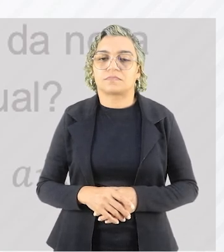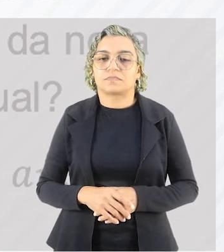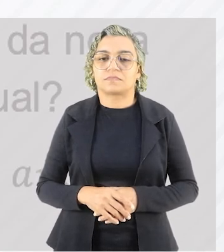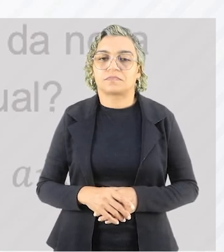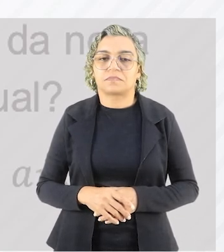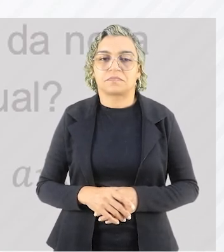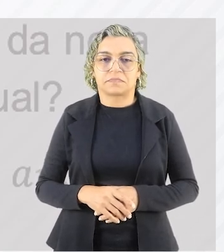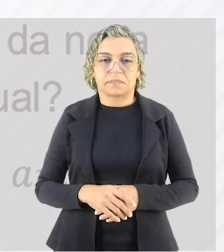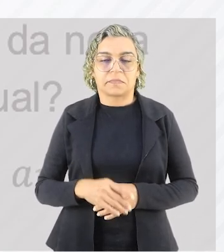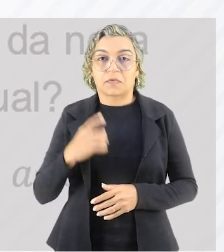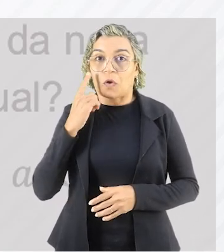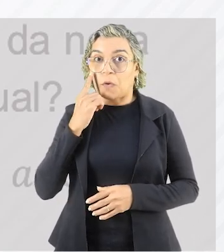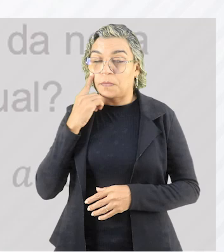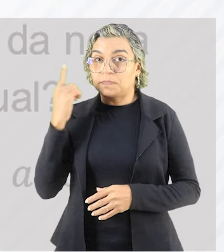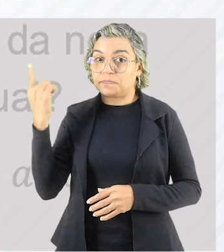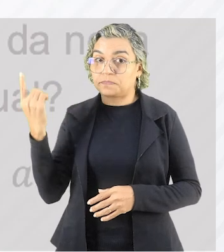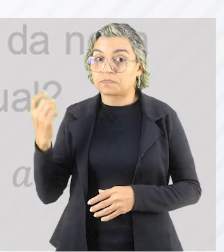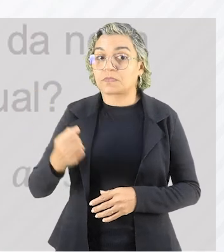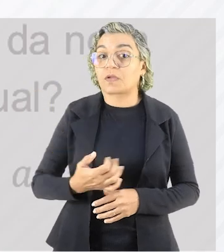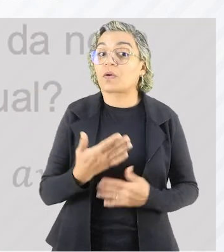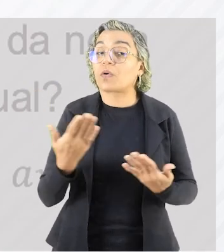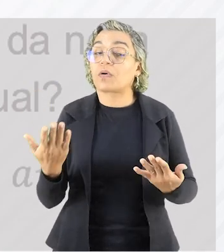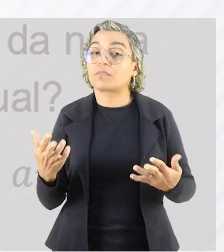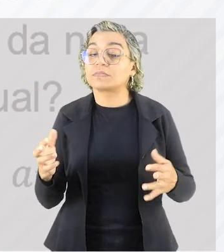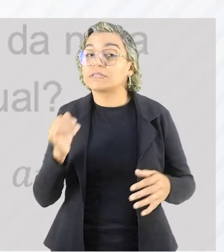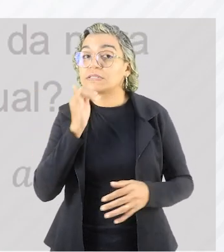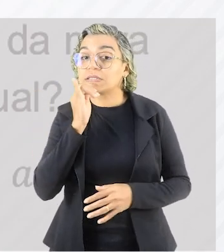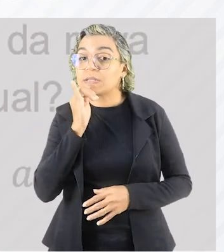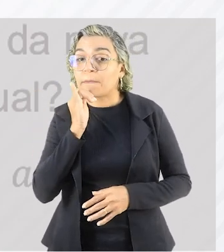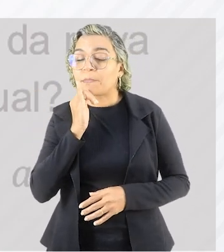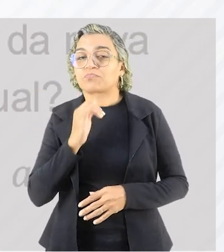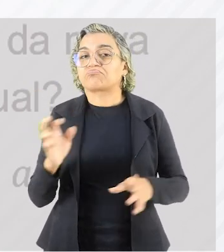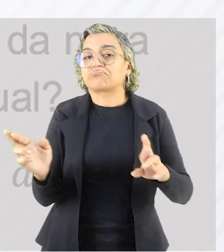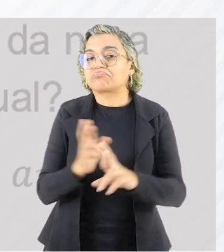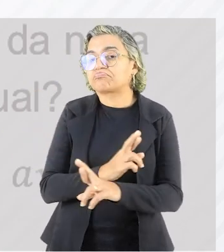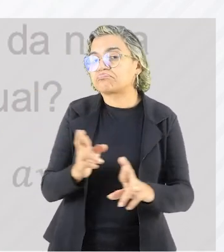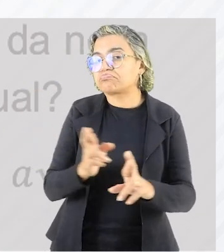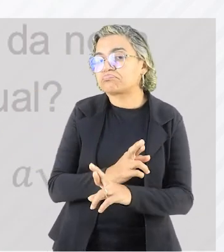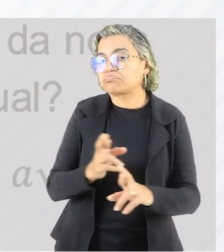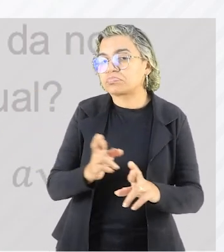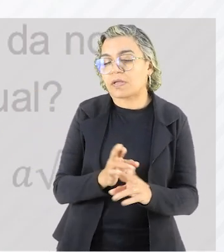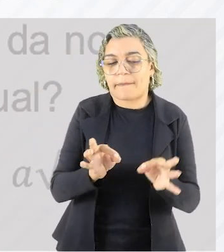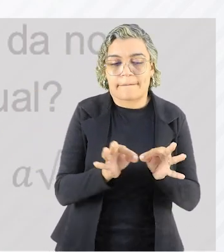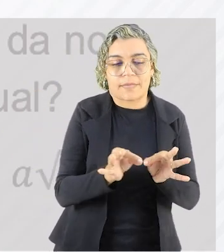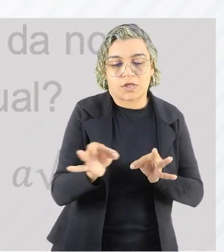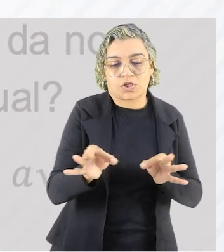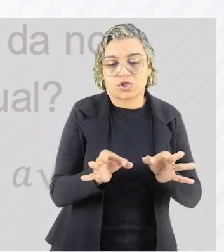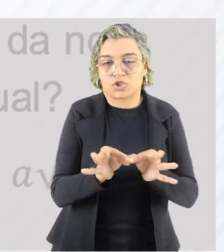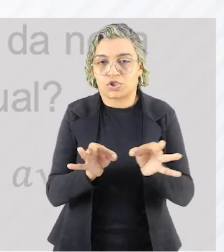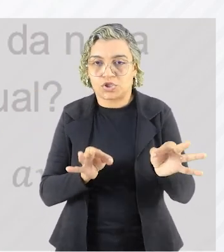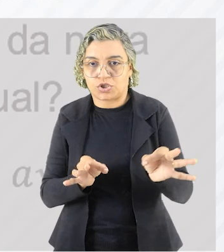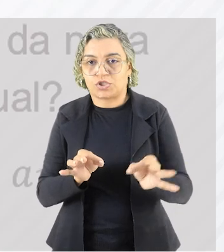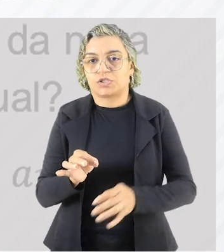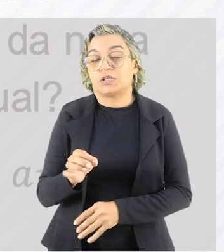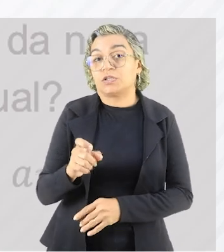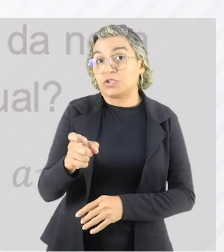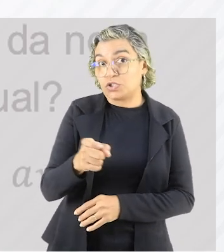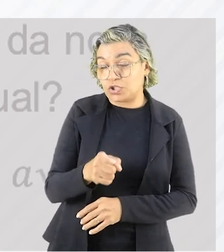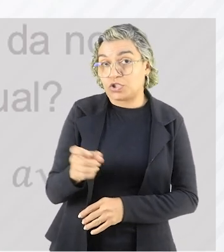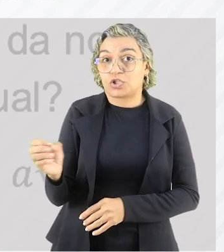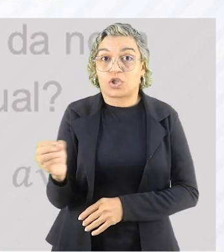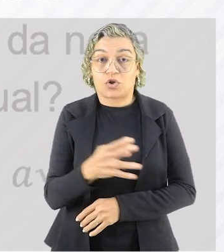X. Qual a relação de dependência entre a medida X da nova